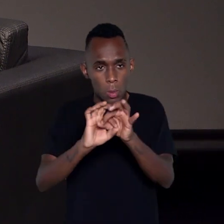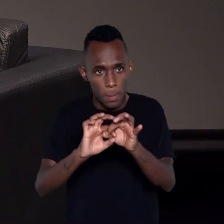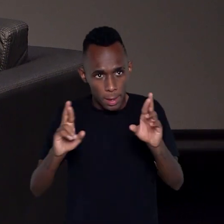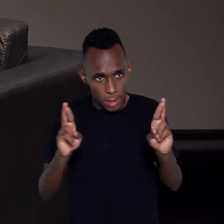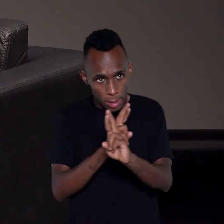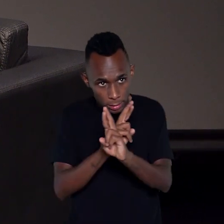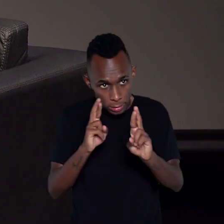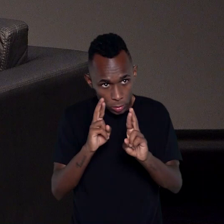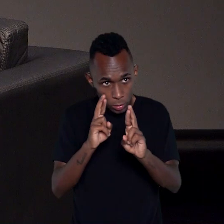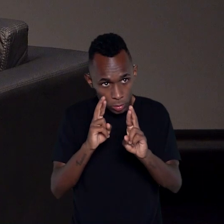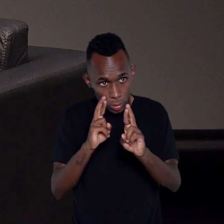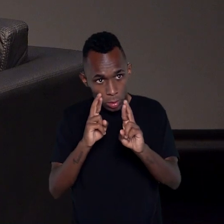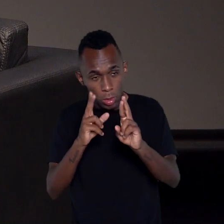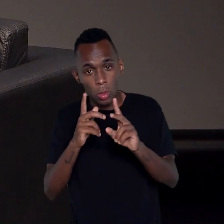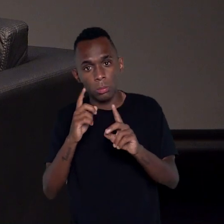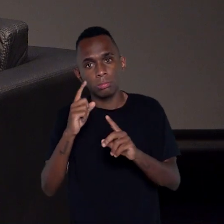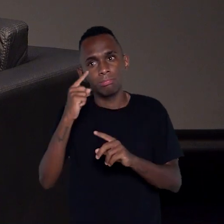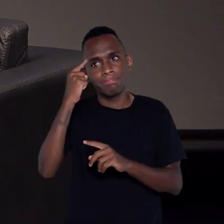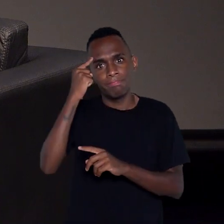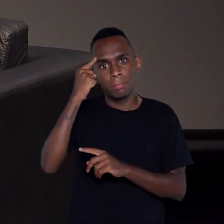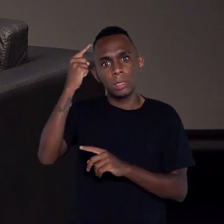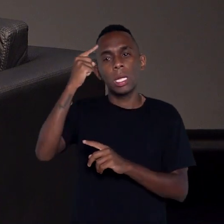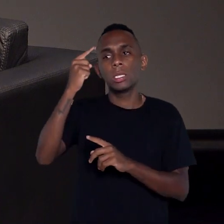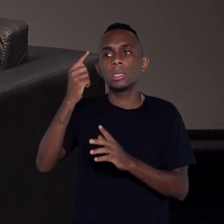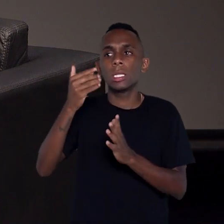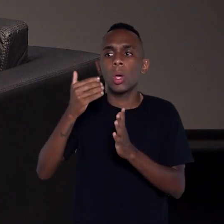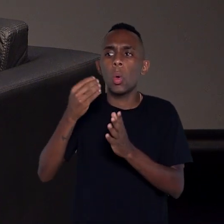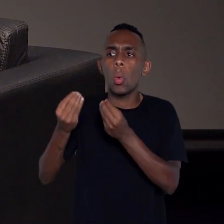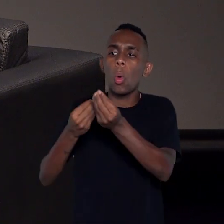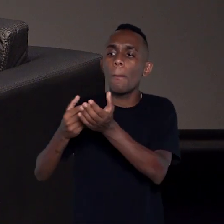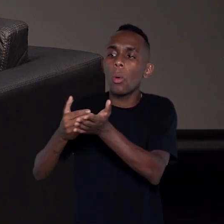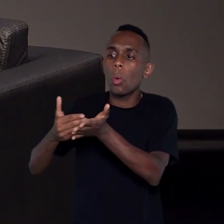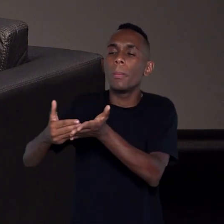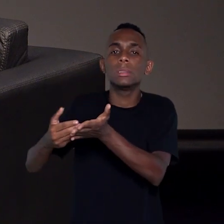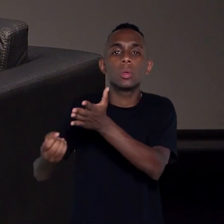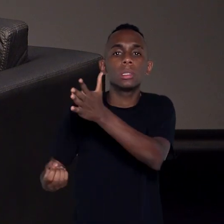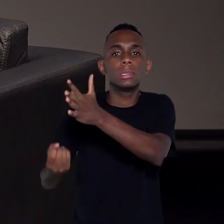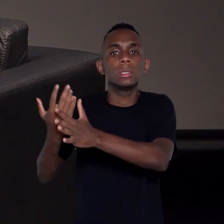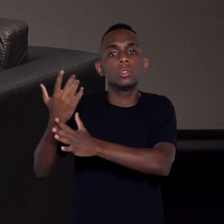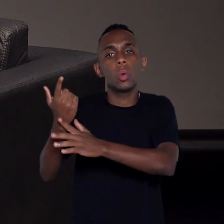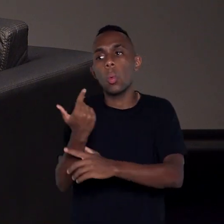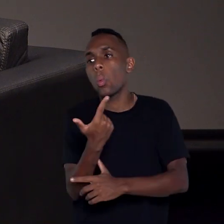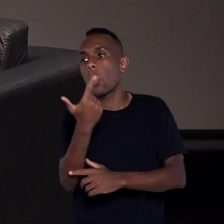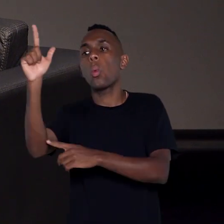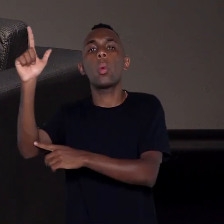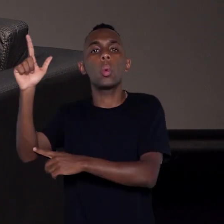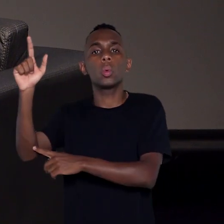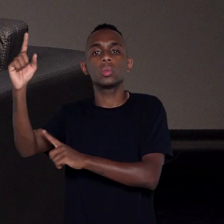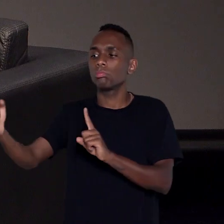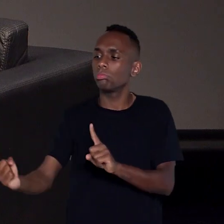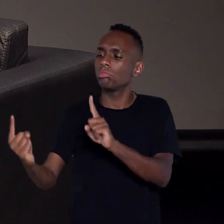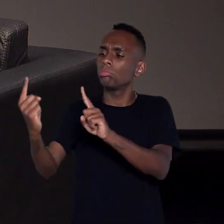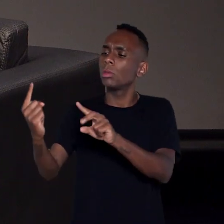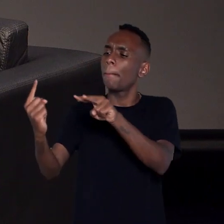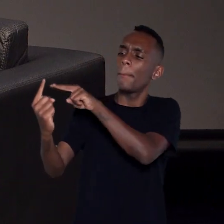link com essa ideia da origem do outro, né? De como o outro se apresenta para a gente,